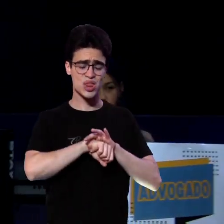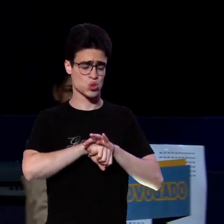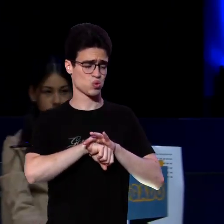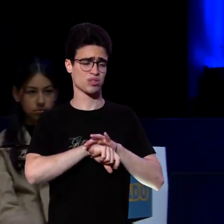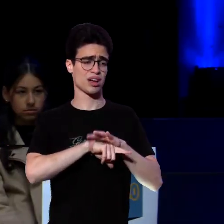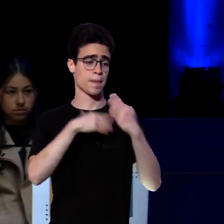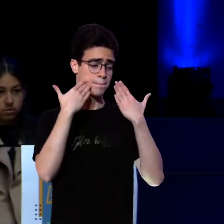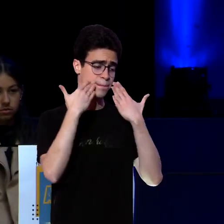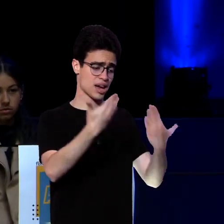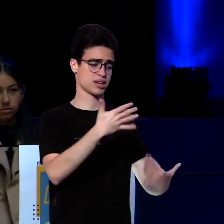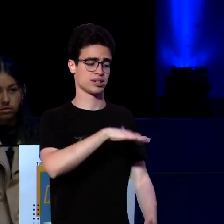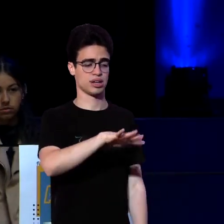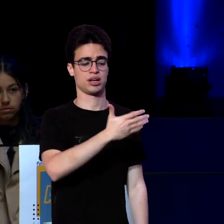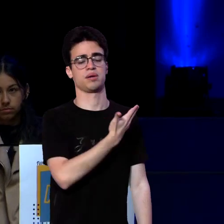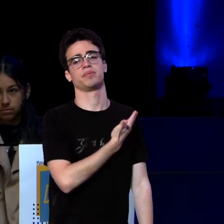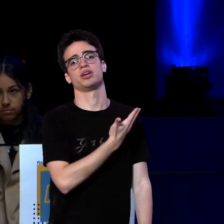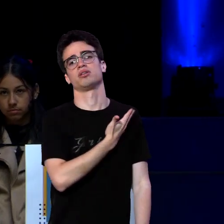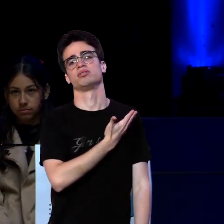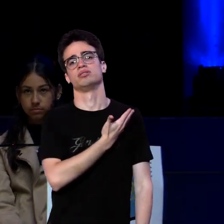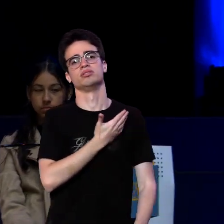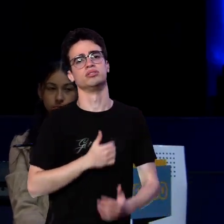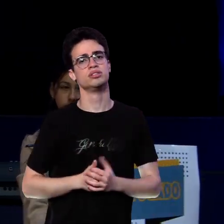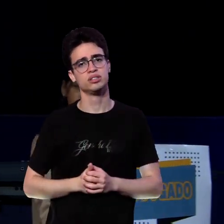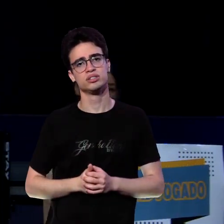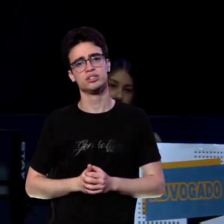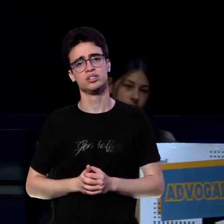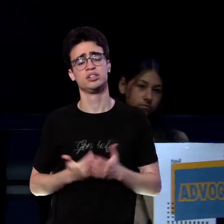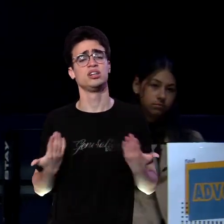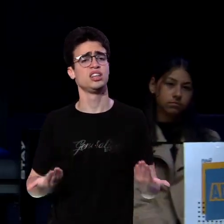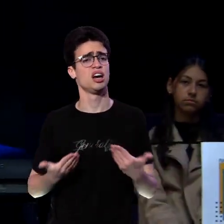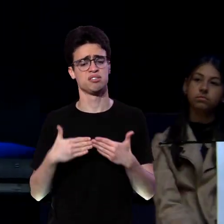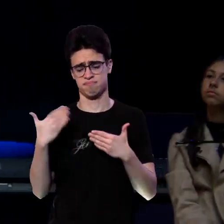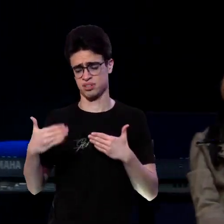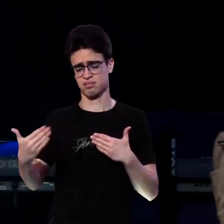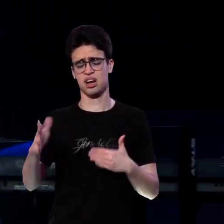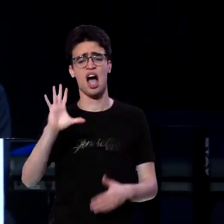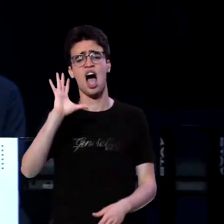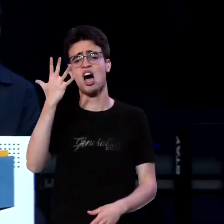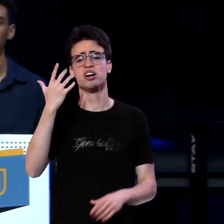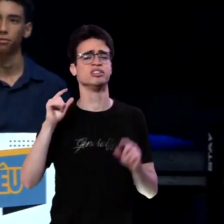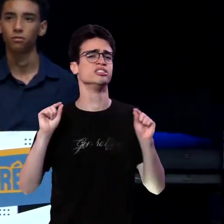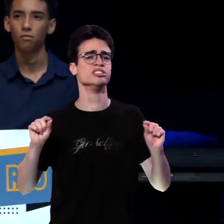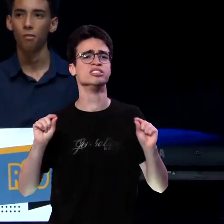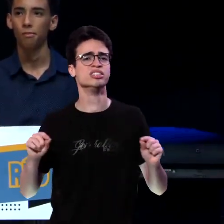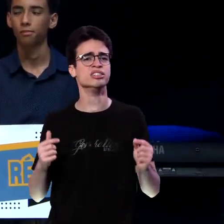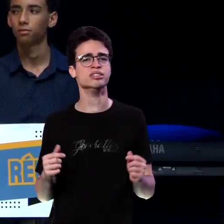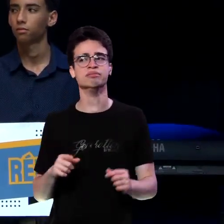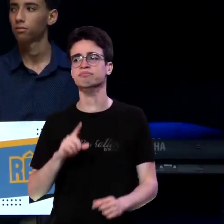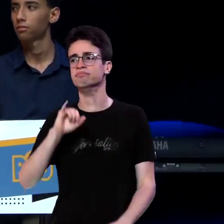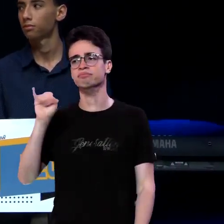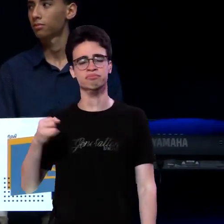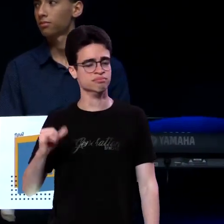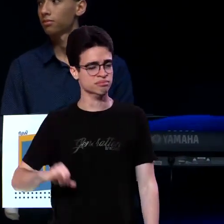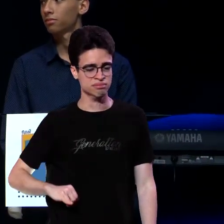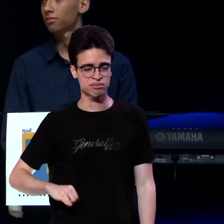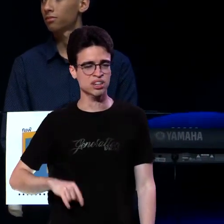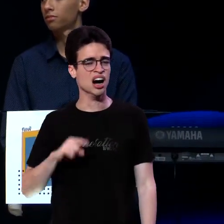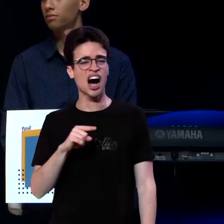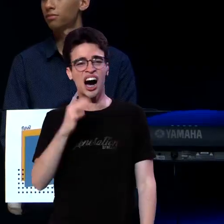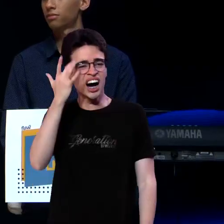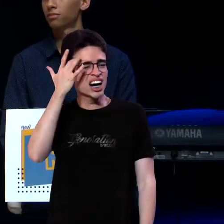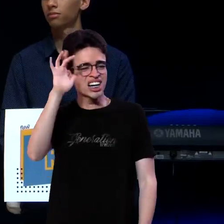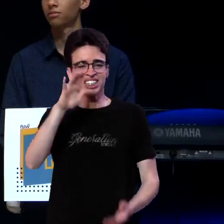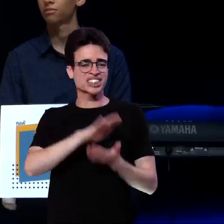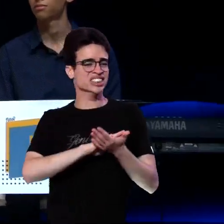seus amigos. E aí, o que começa a acontecer? Jó, ele ainda não sabia o que estava acontecendo no reino dos